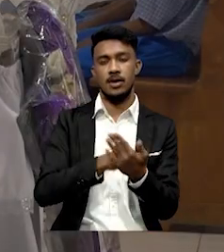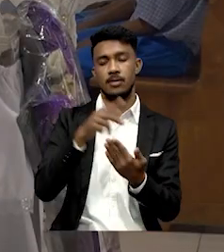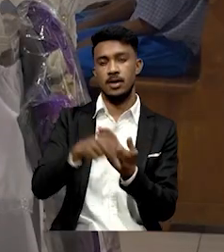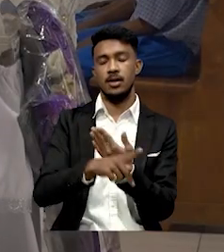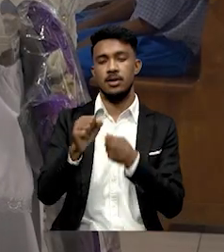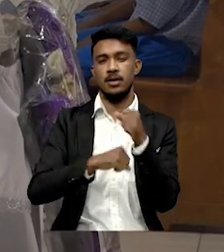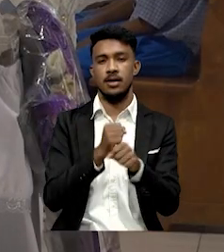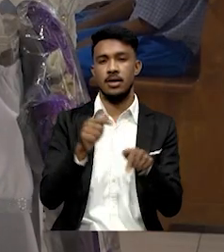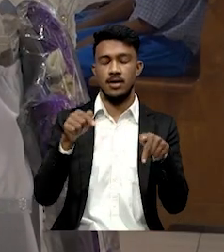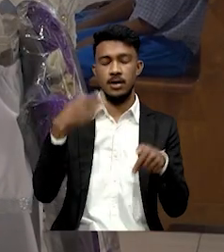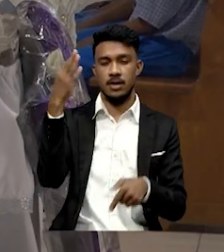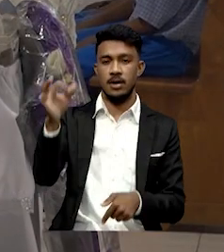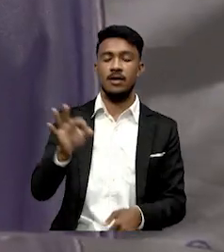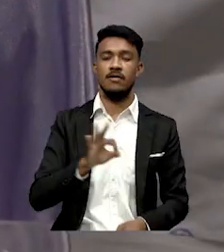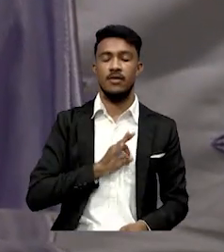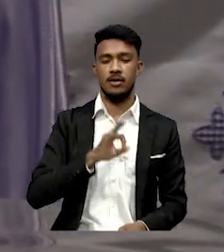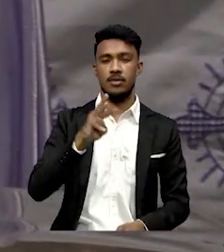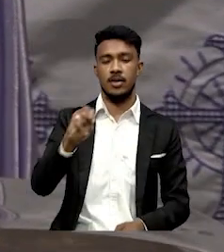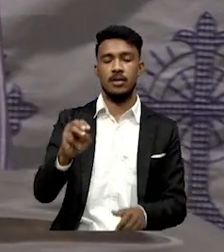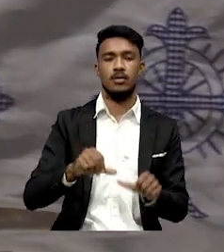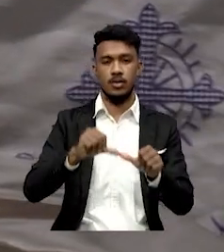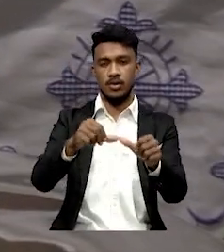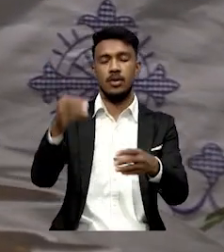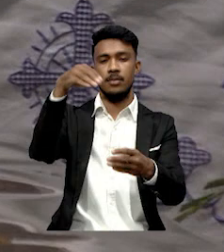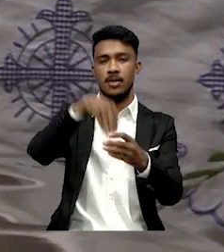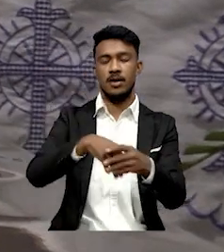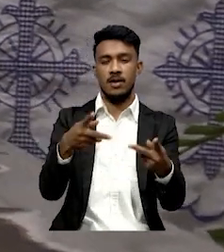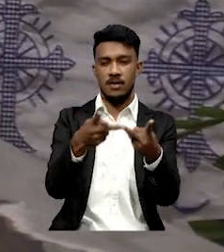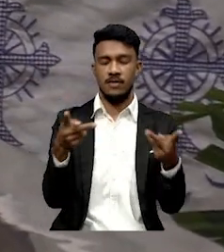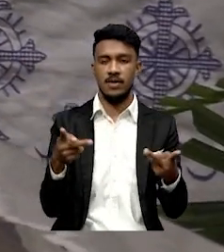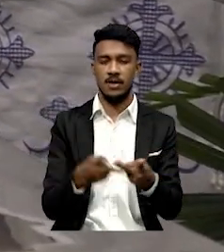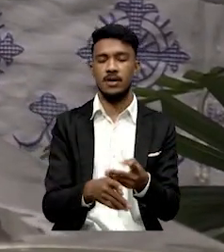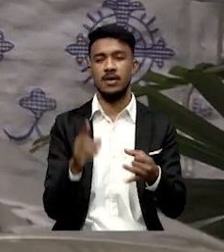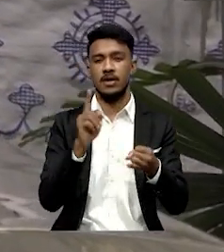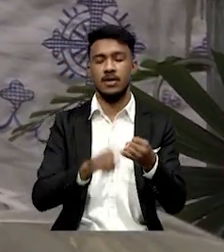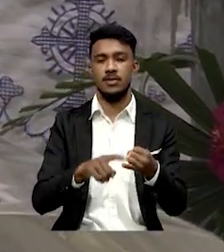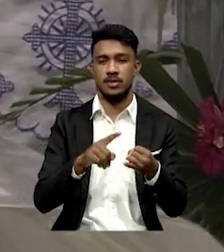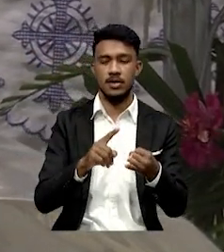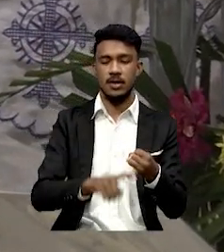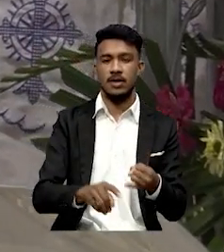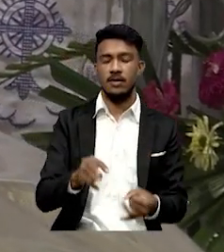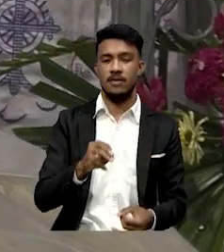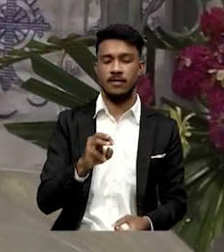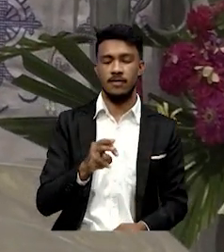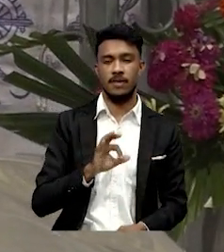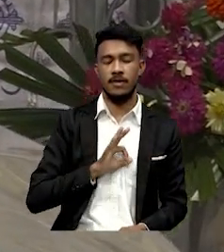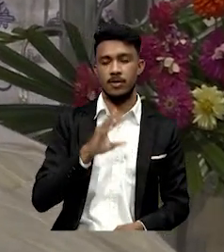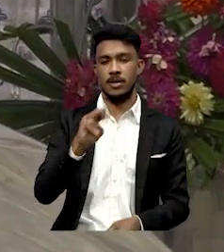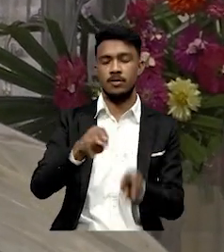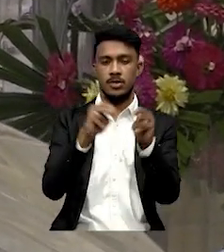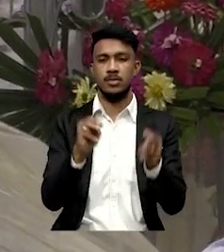e santuário Fatumaka depois continua bahalot e fateng ikusnian e cemitério Webeana Fatumaka município